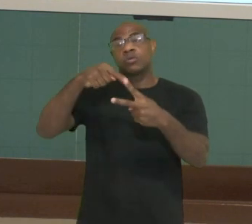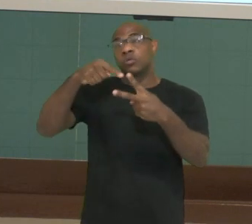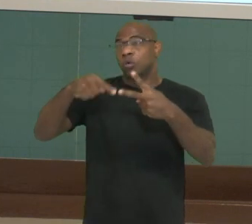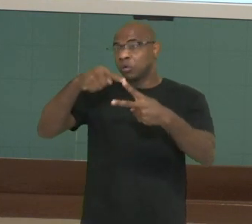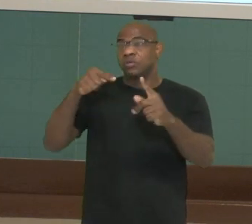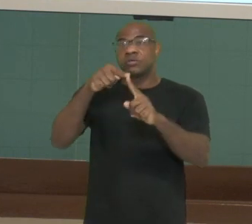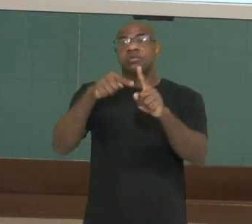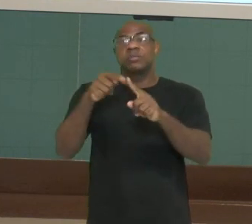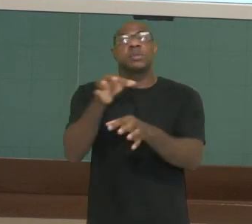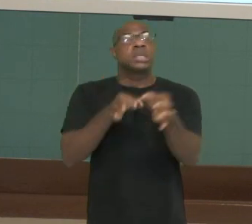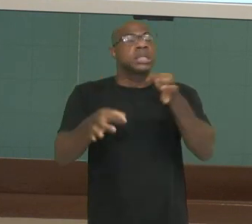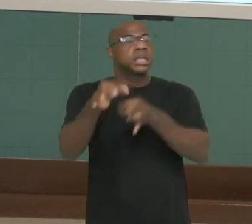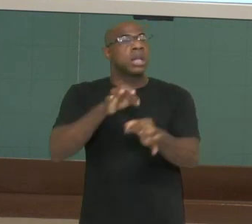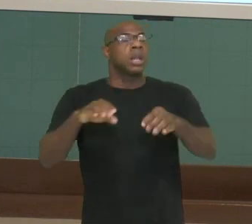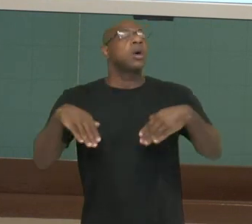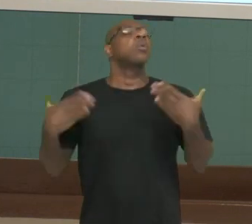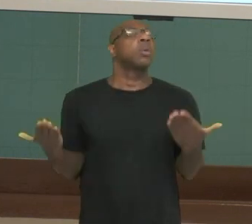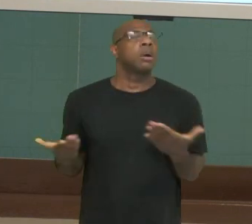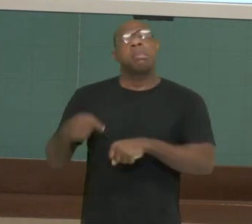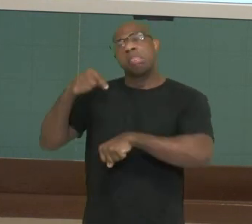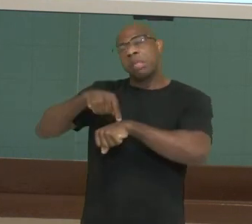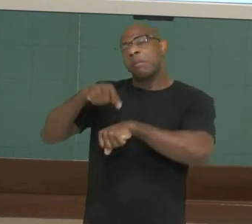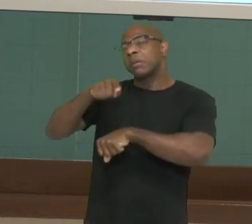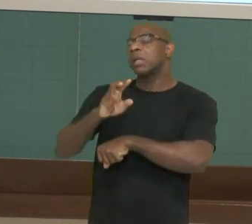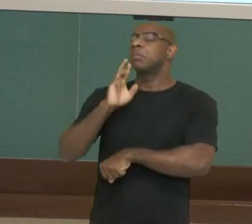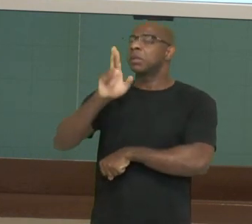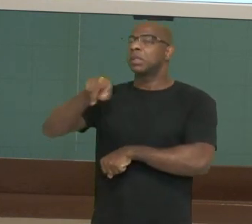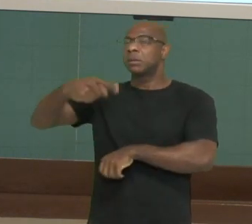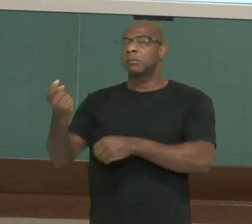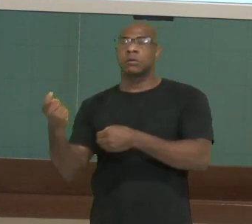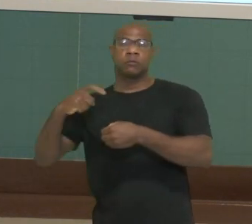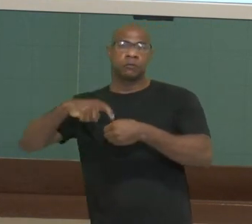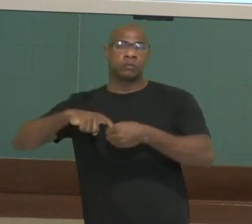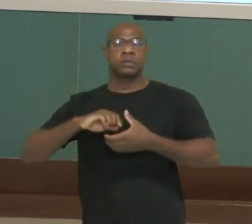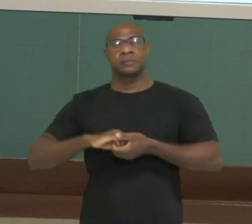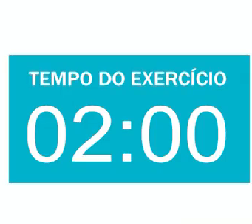tipos de células? Um tempinho para vocês responderem.